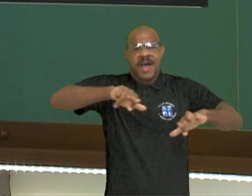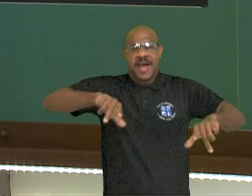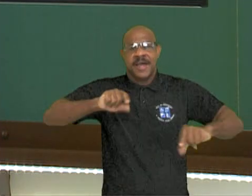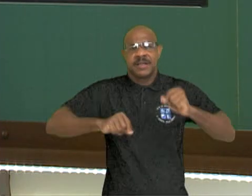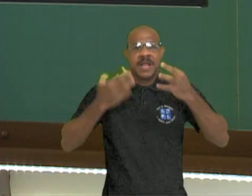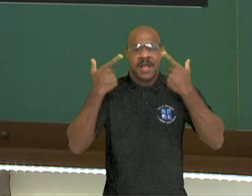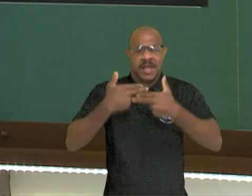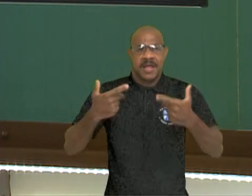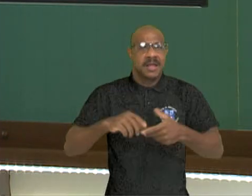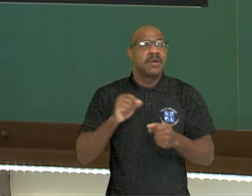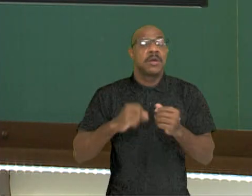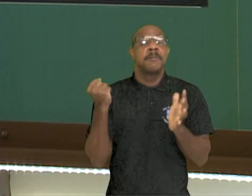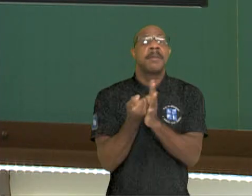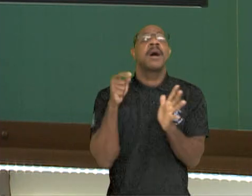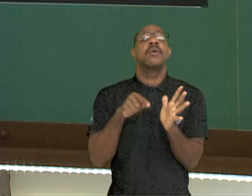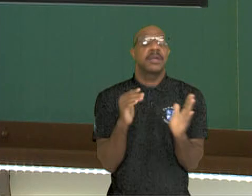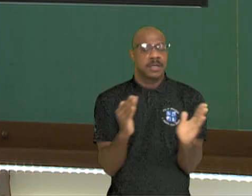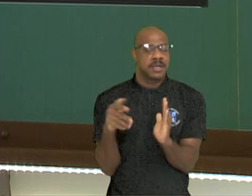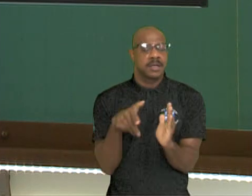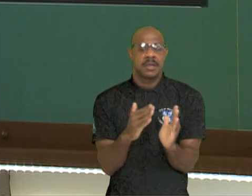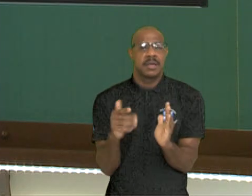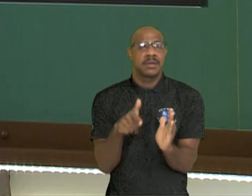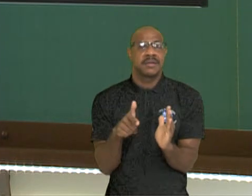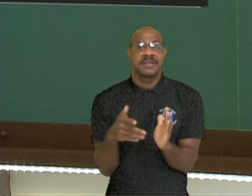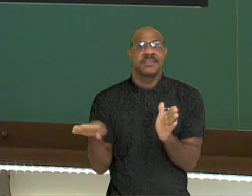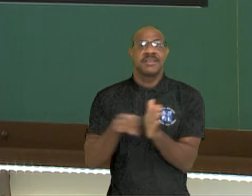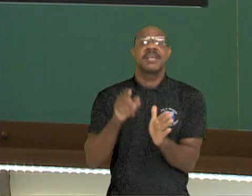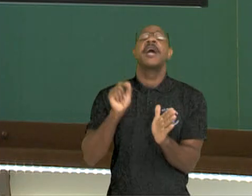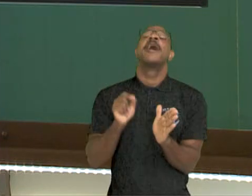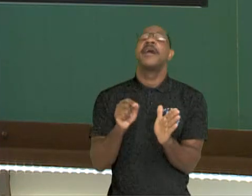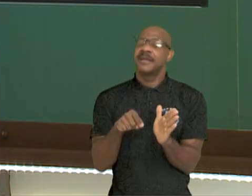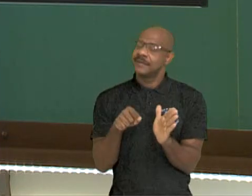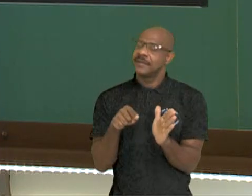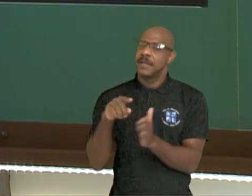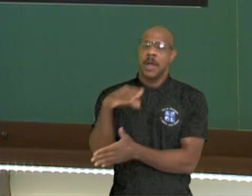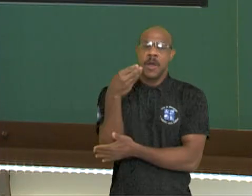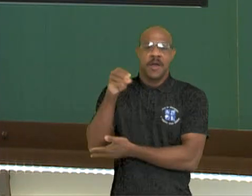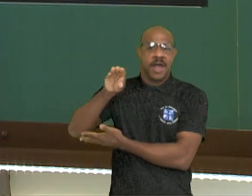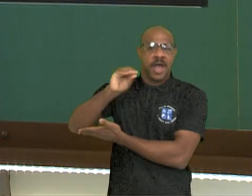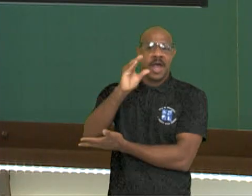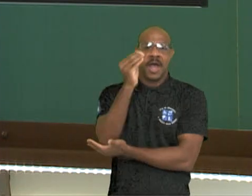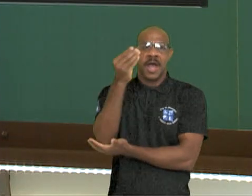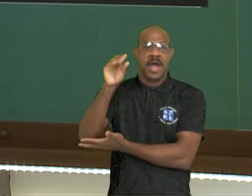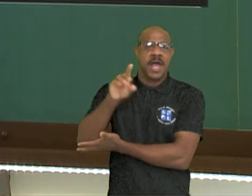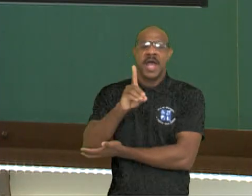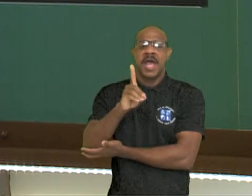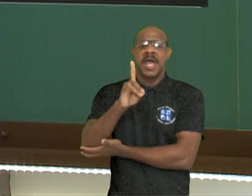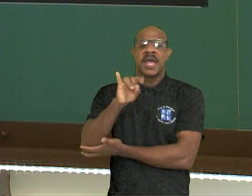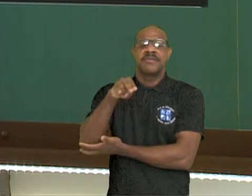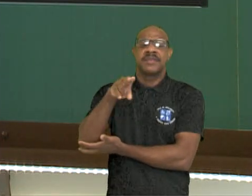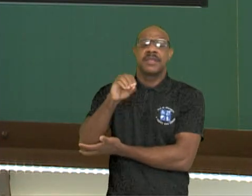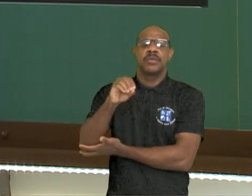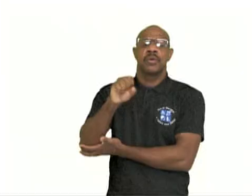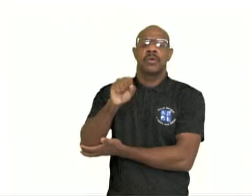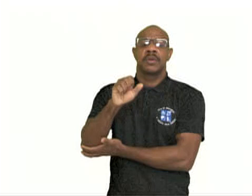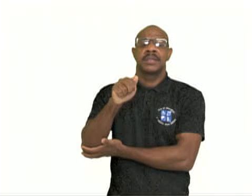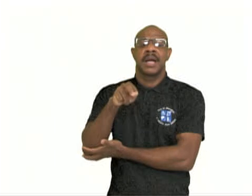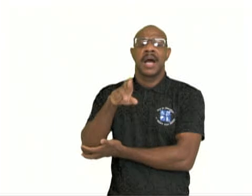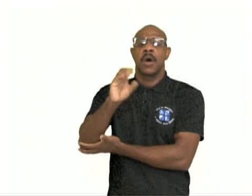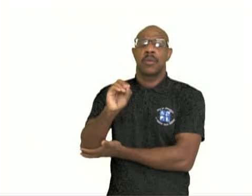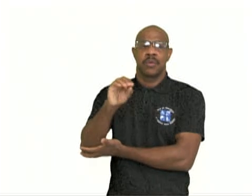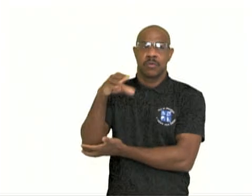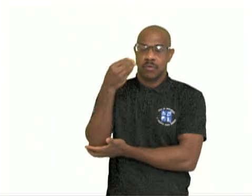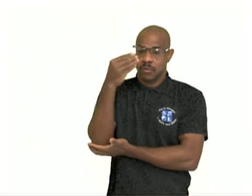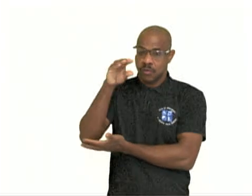aqui? A chegada dos dinossauros, né? A origem dos dinossauros está na era mesozoica. Lembrando que estamos falando de